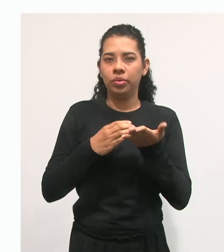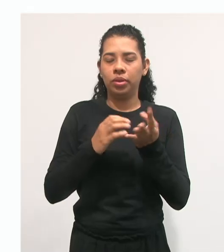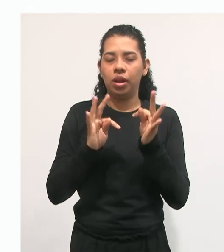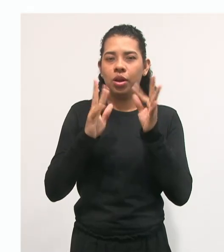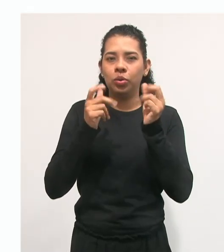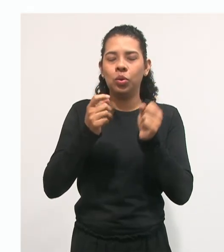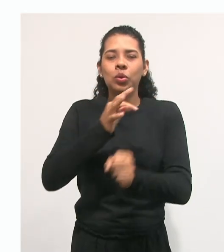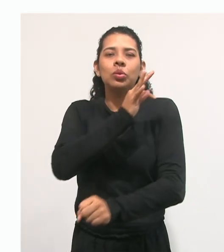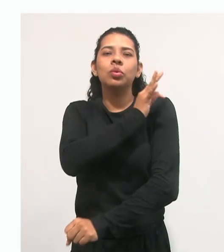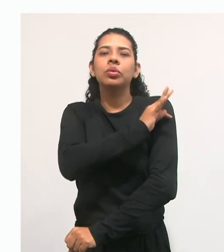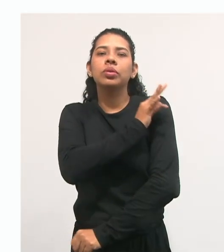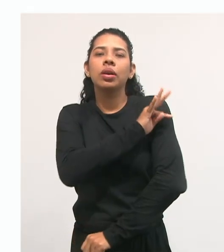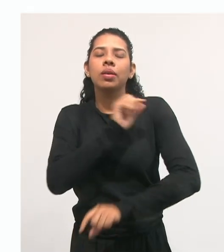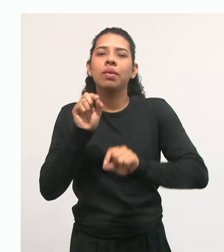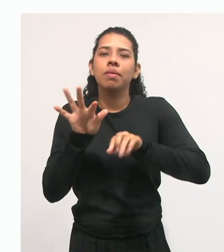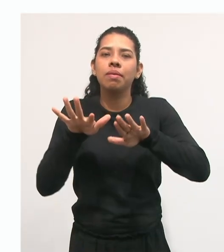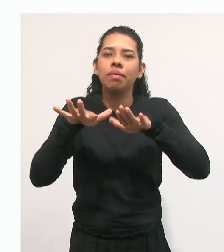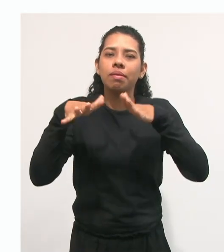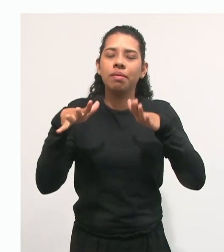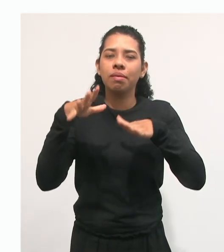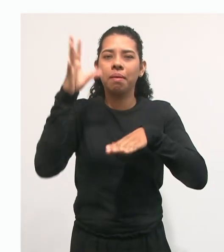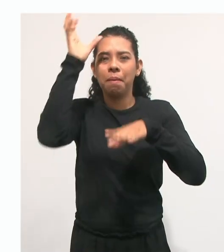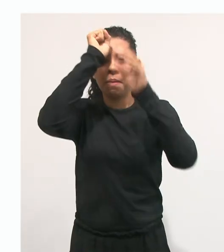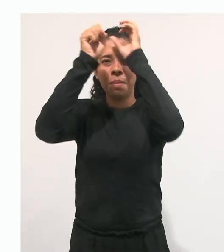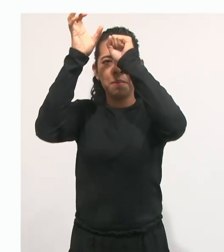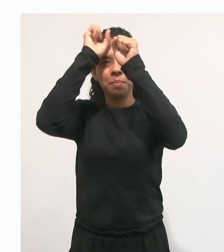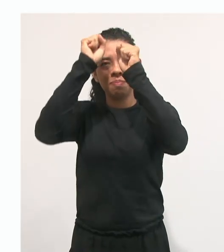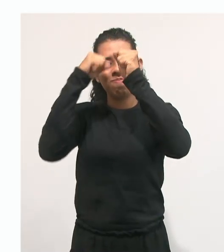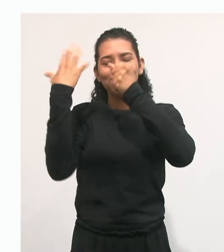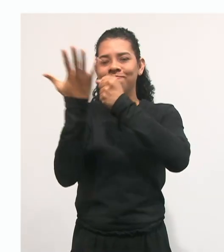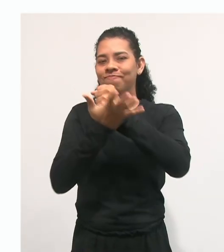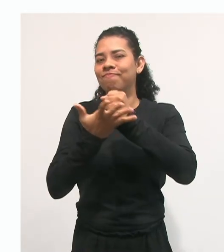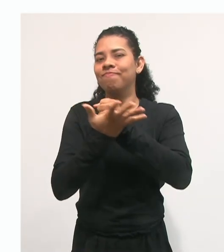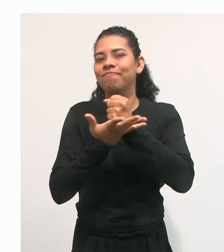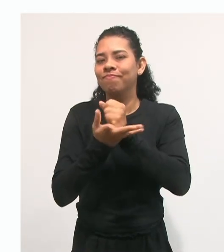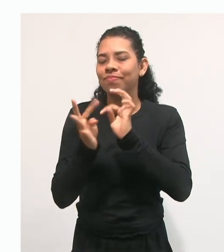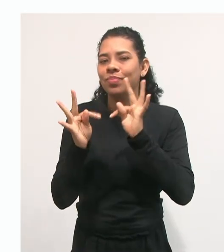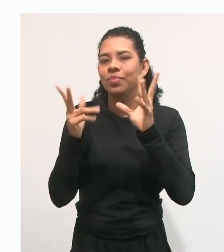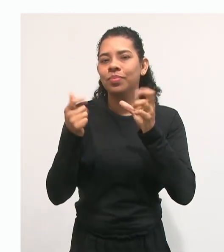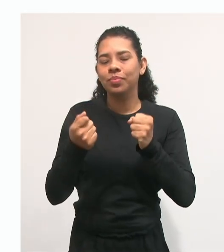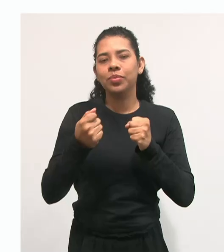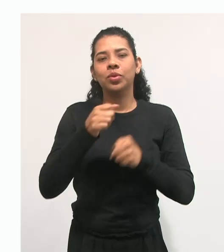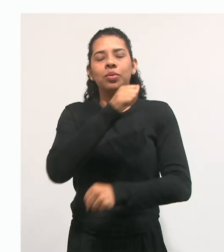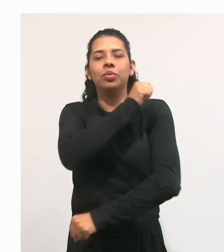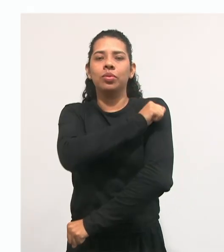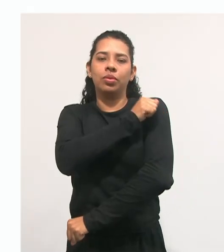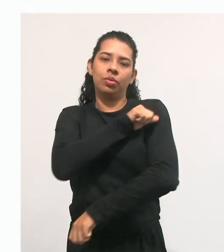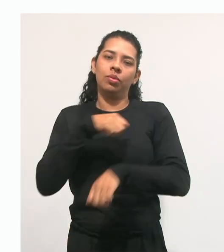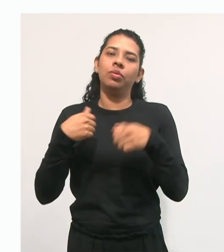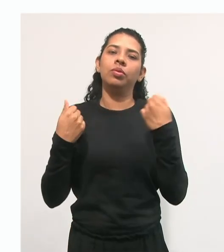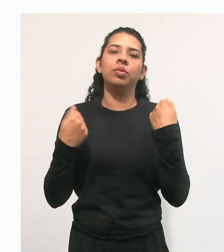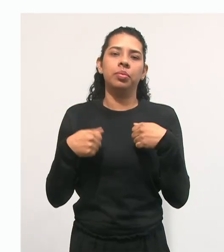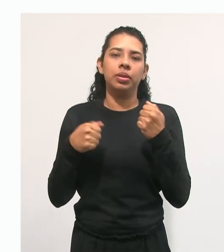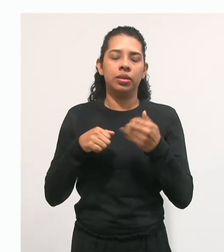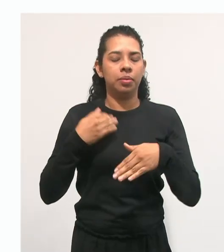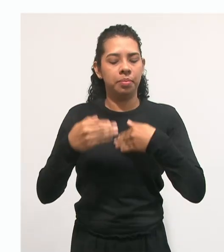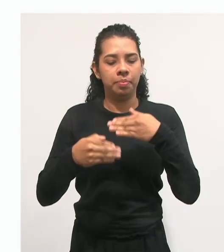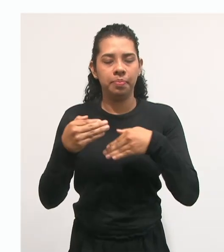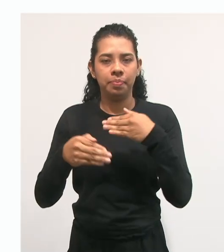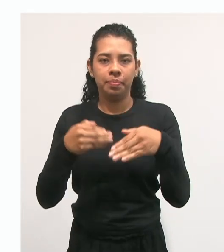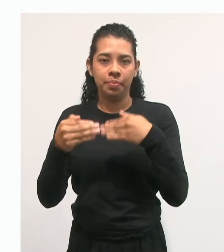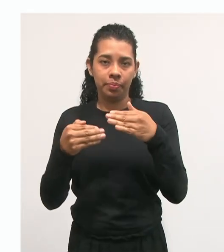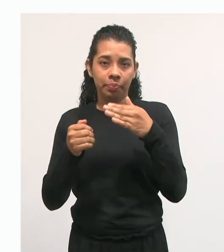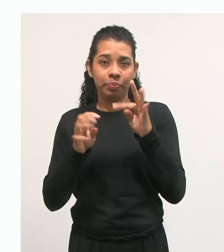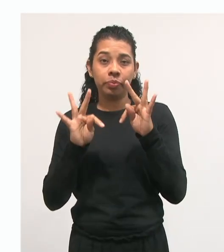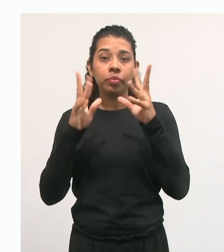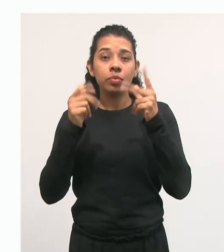define quais são as aprendizagens essenciais que todos os alunos devem desenvolver ao longo, tanto da educação